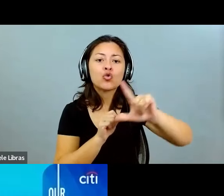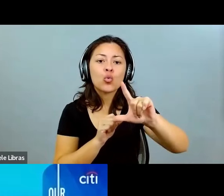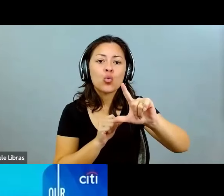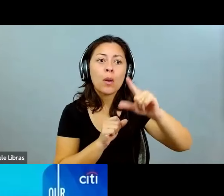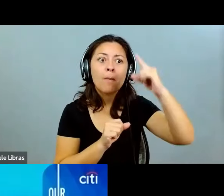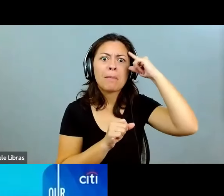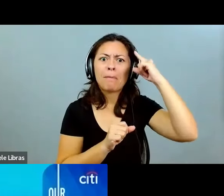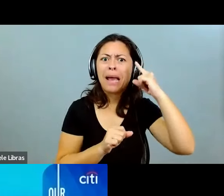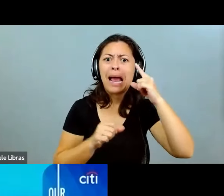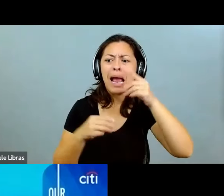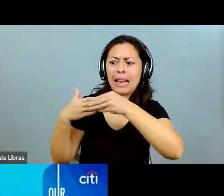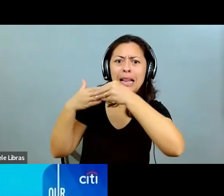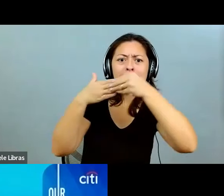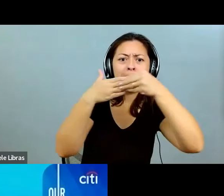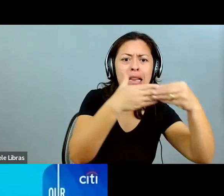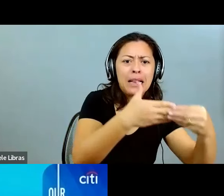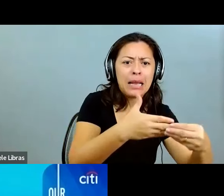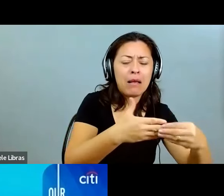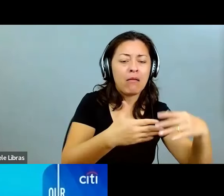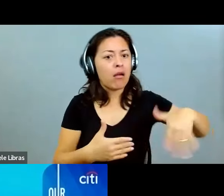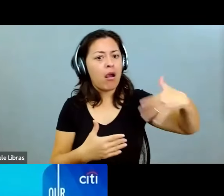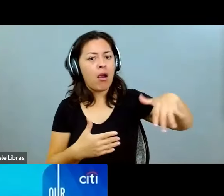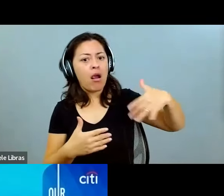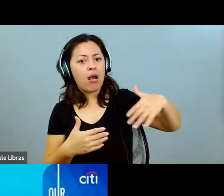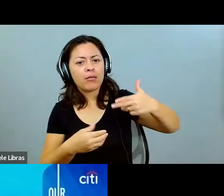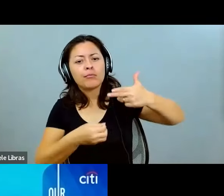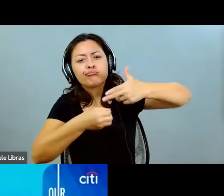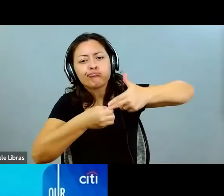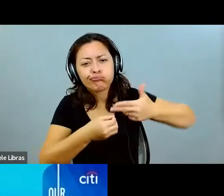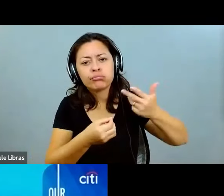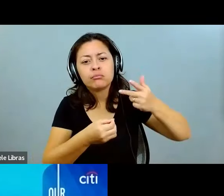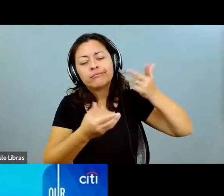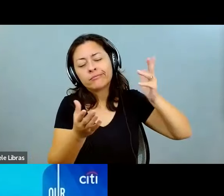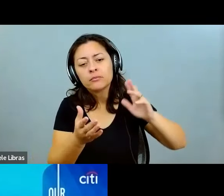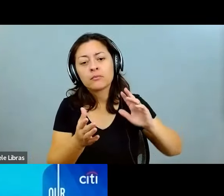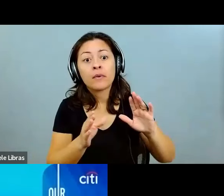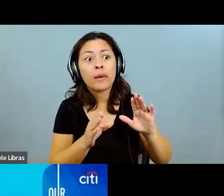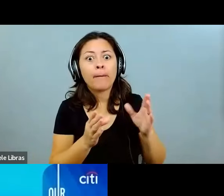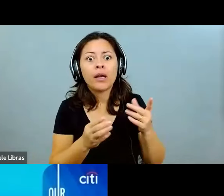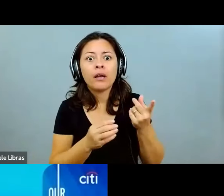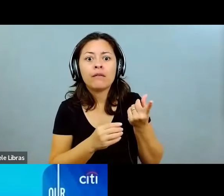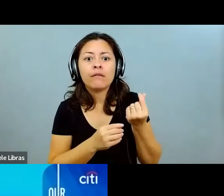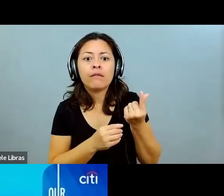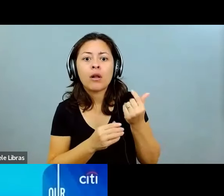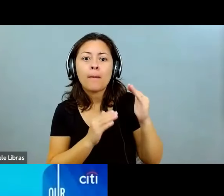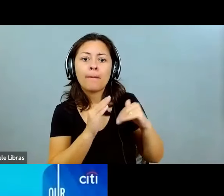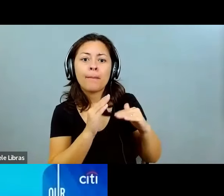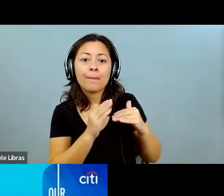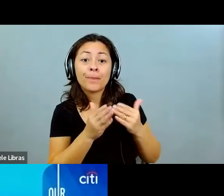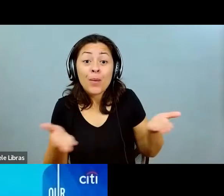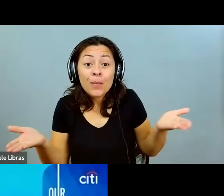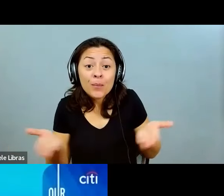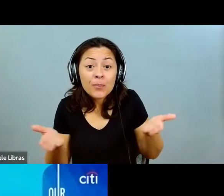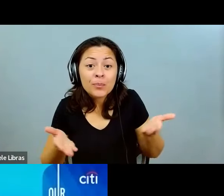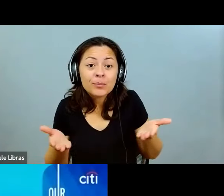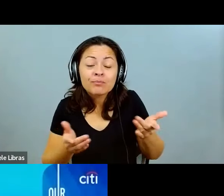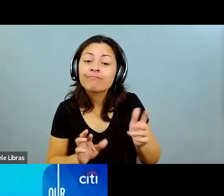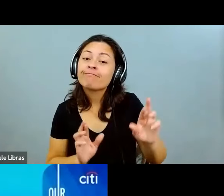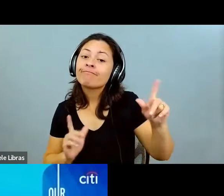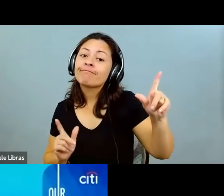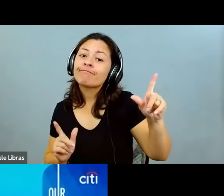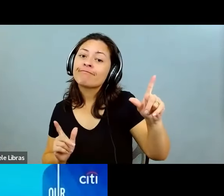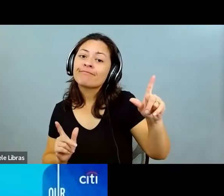mío que vai ser que ia ser transportado então a liquidação dava um preço menor então a expectativa Nossa que nesse caso agora o